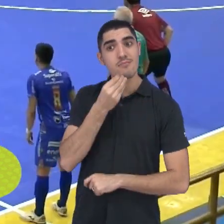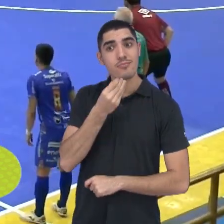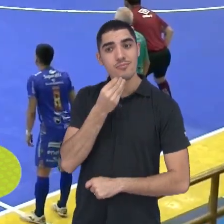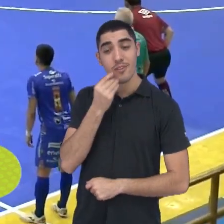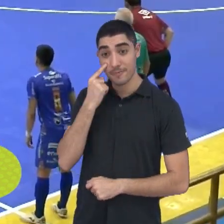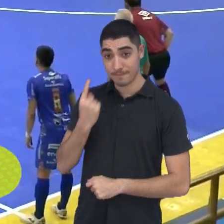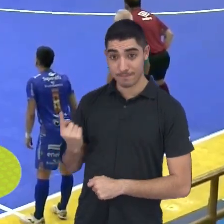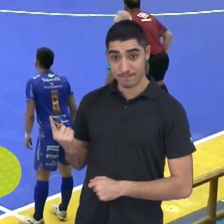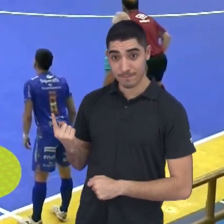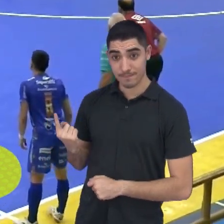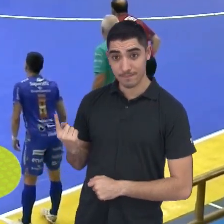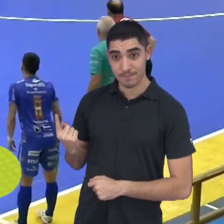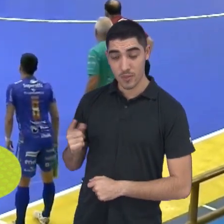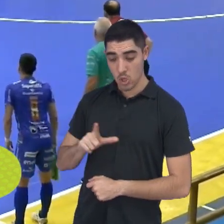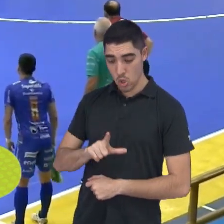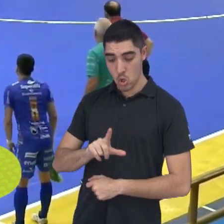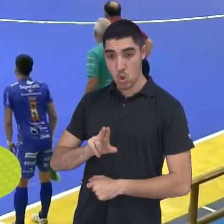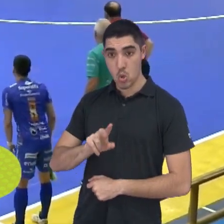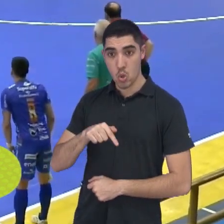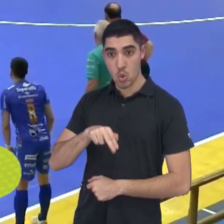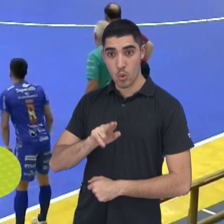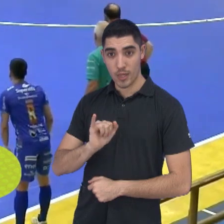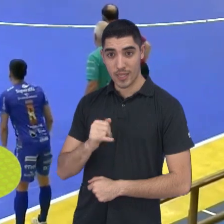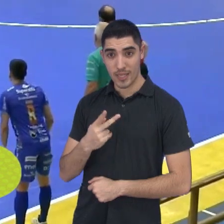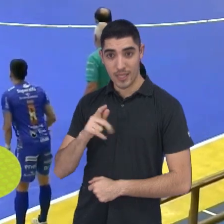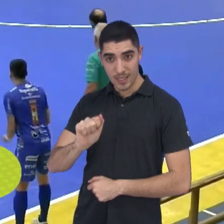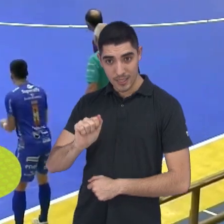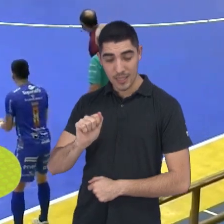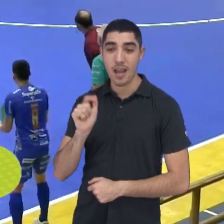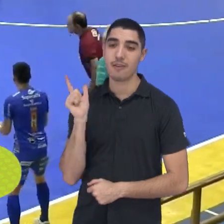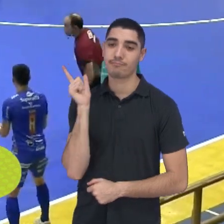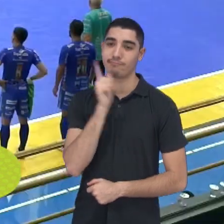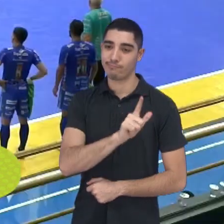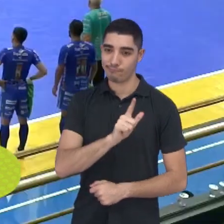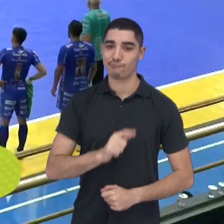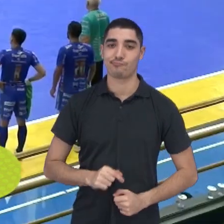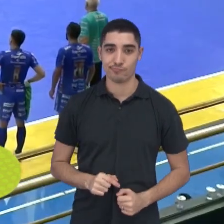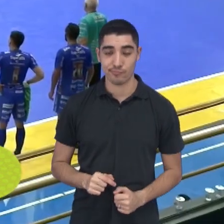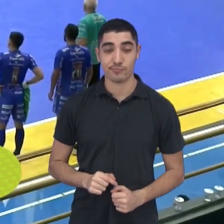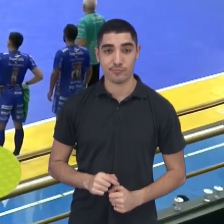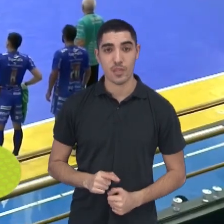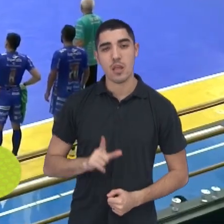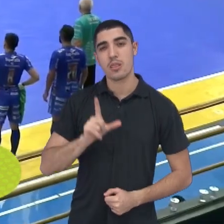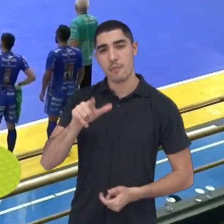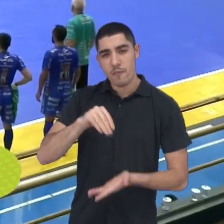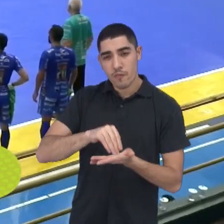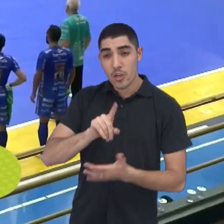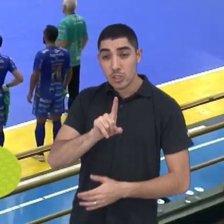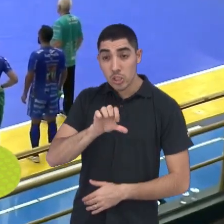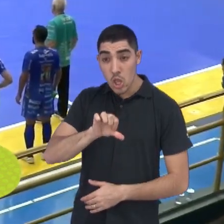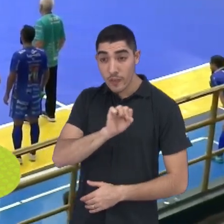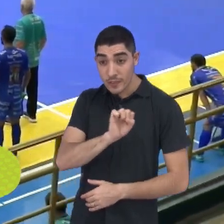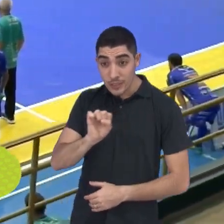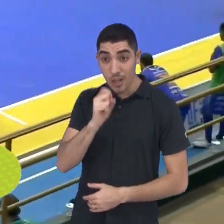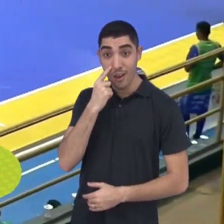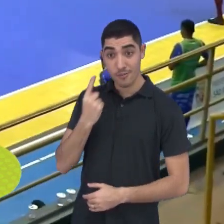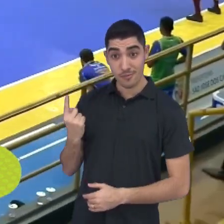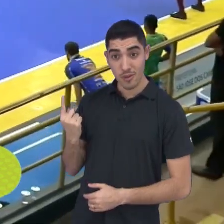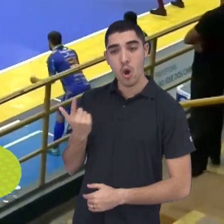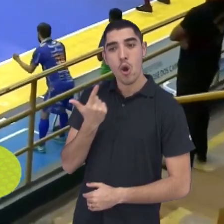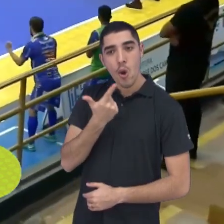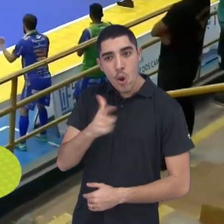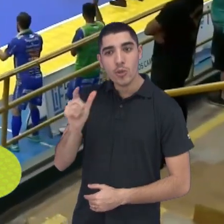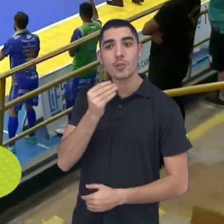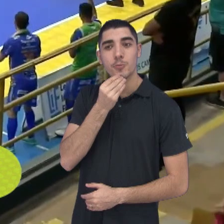falta. Luquinha bateu e a bola explodiu na barreira e Serjão ainda ficou com ela. E restando 19 segundos, o São José teve